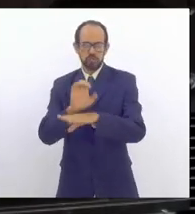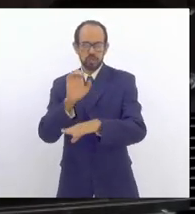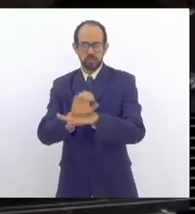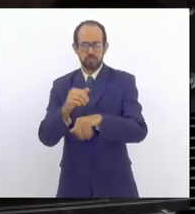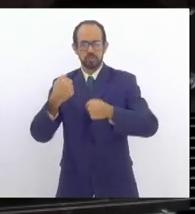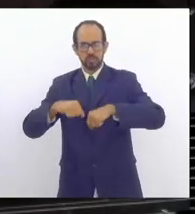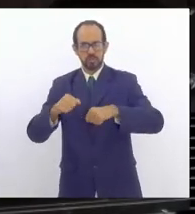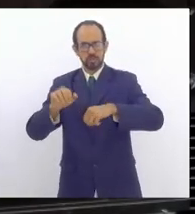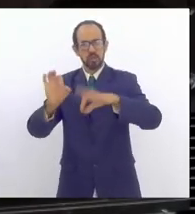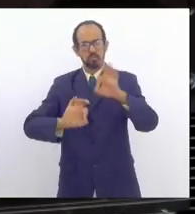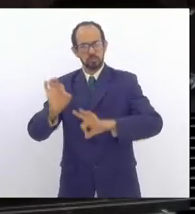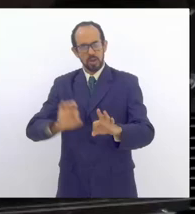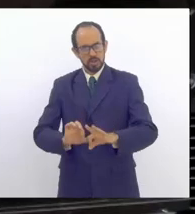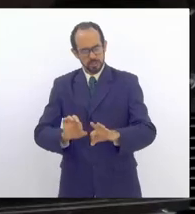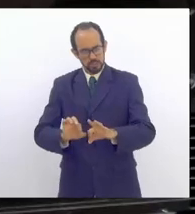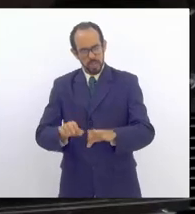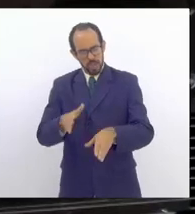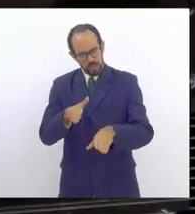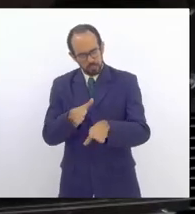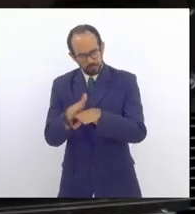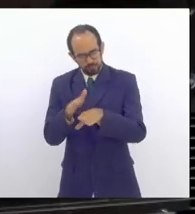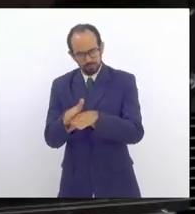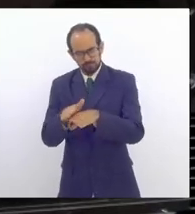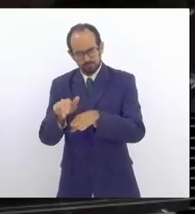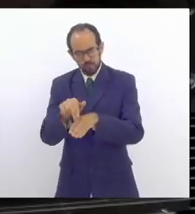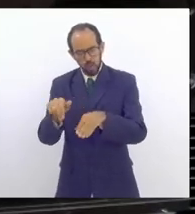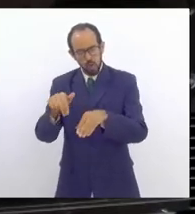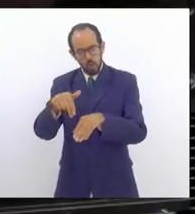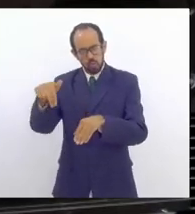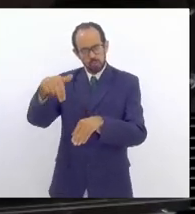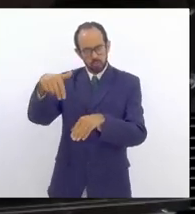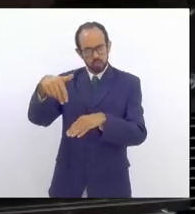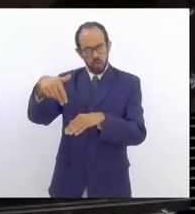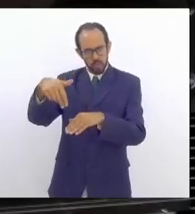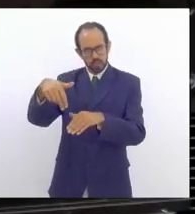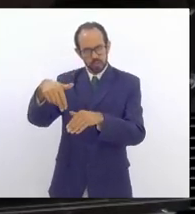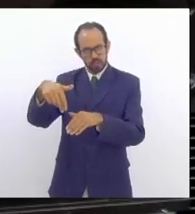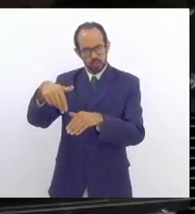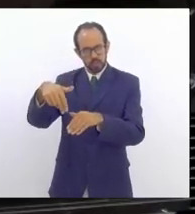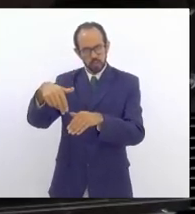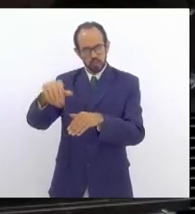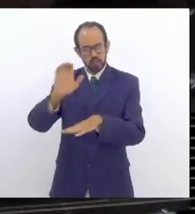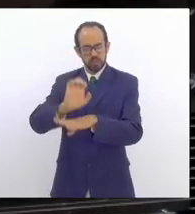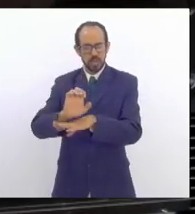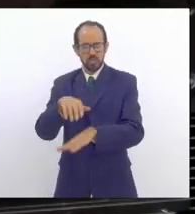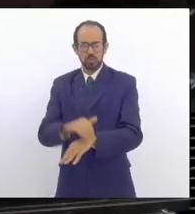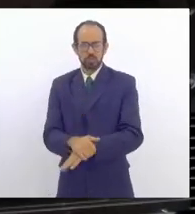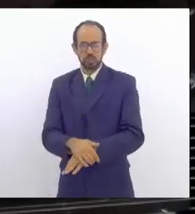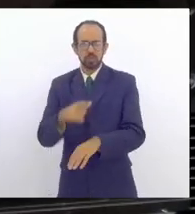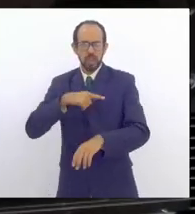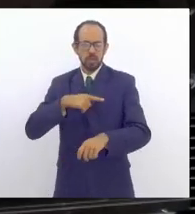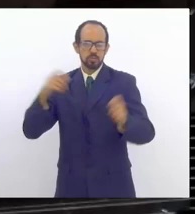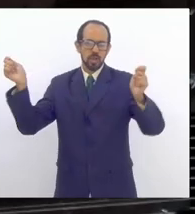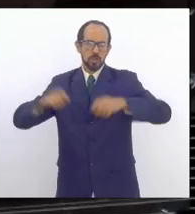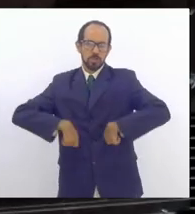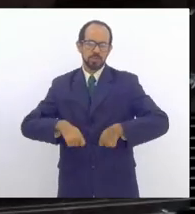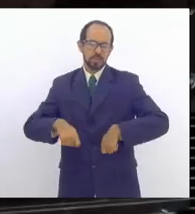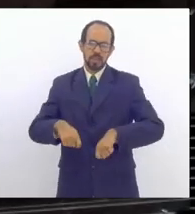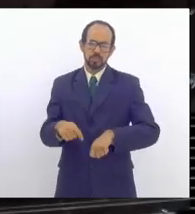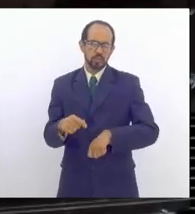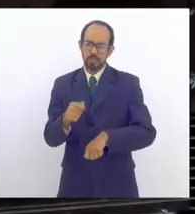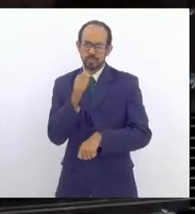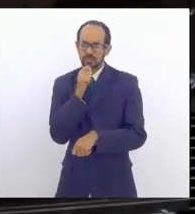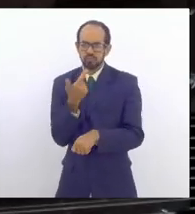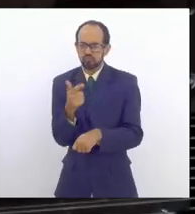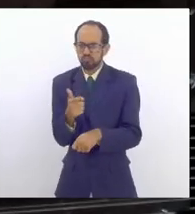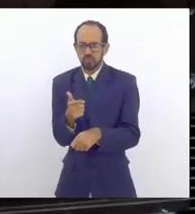planejar para nortear. Temos uma enorme diversidade e potencialidades econômicas que ainda não foram exploradas. E